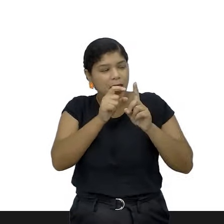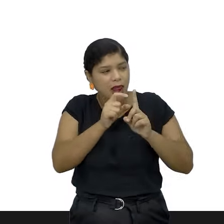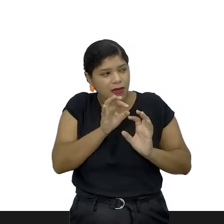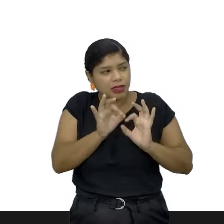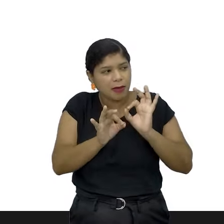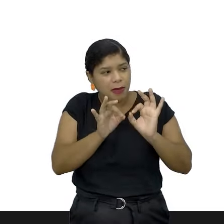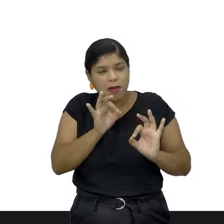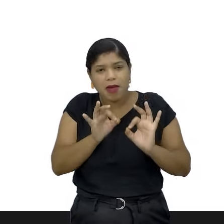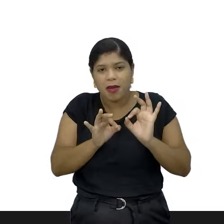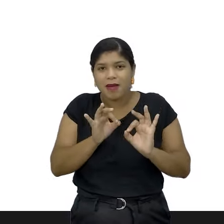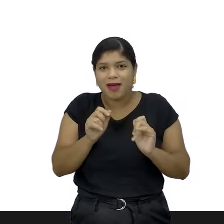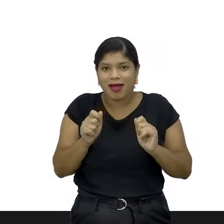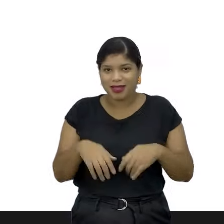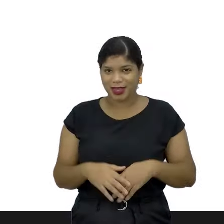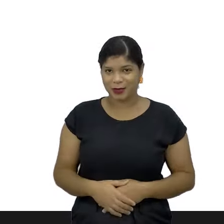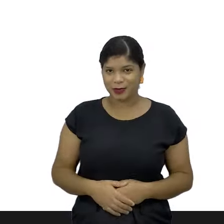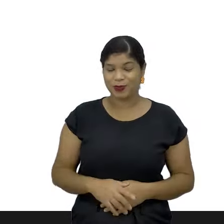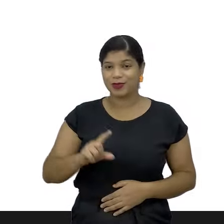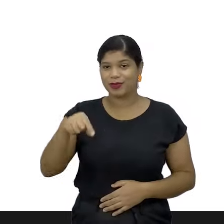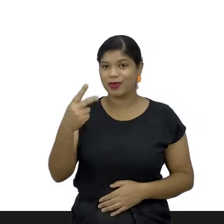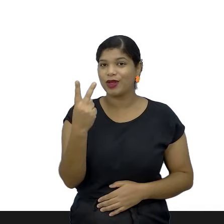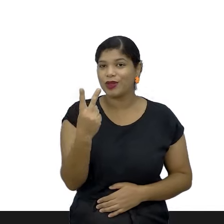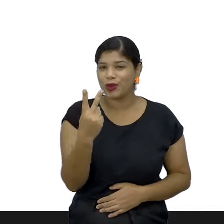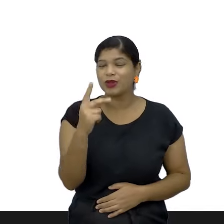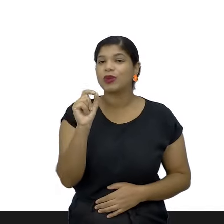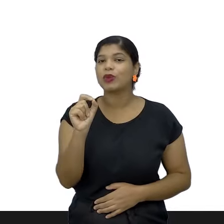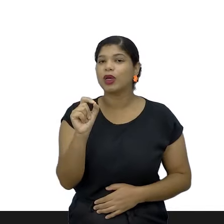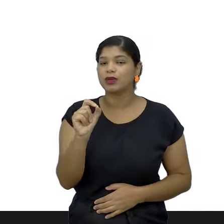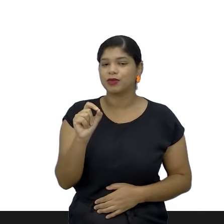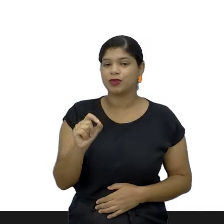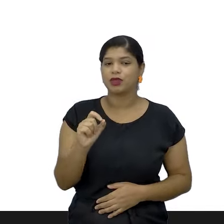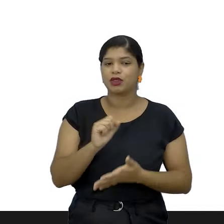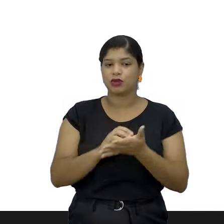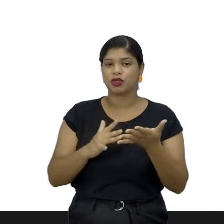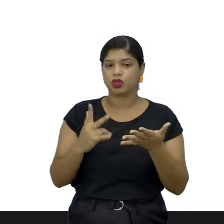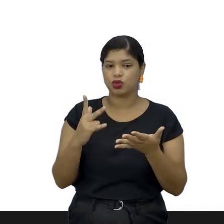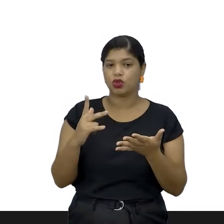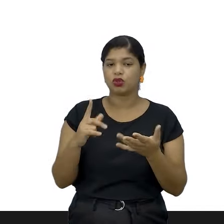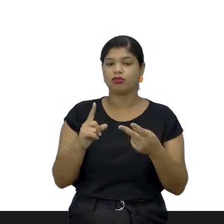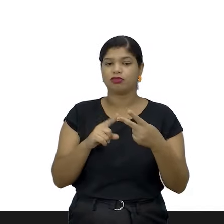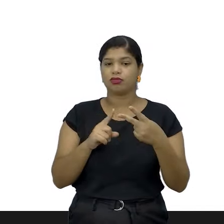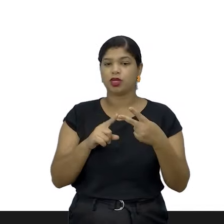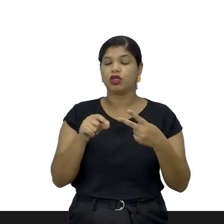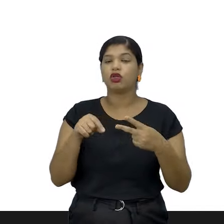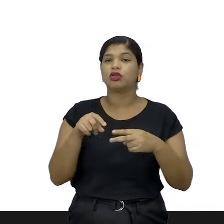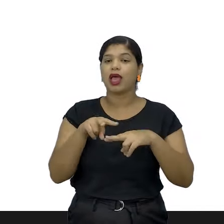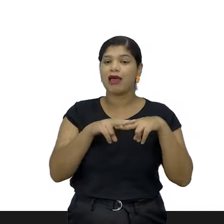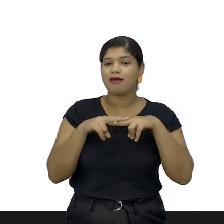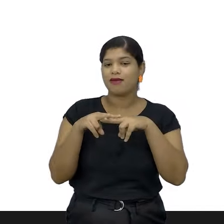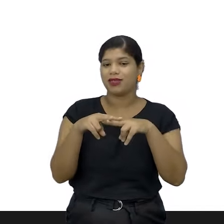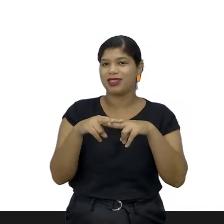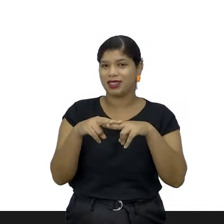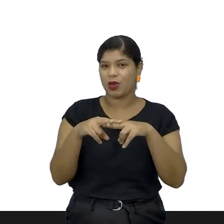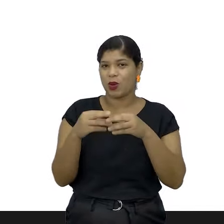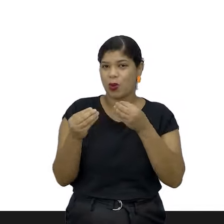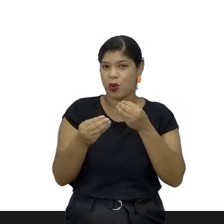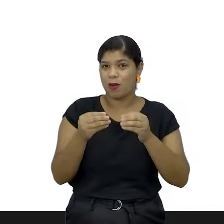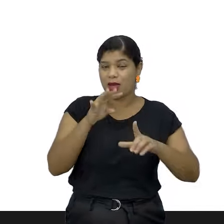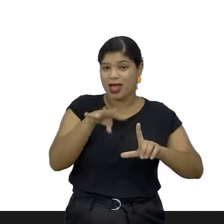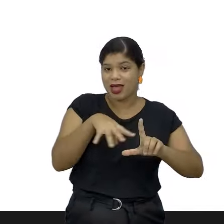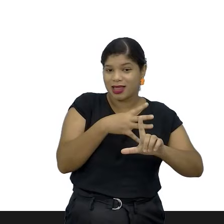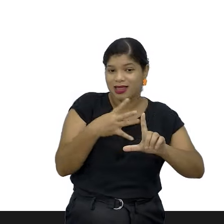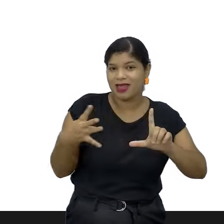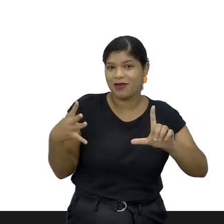estudante vai realizar uma revisão a partir de uma tabela, que já tem posta aqui no material,